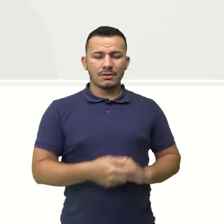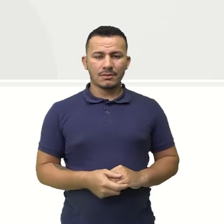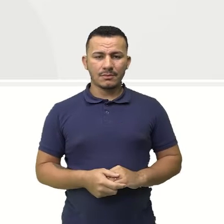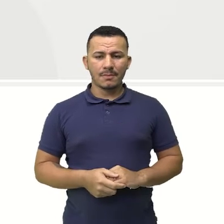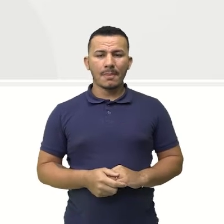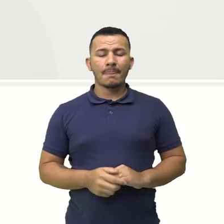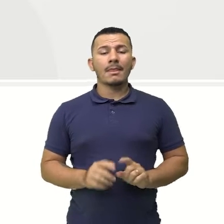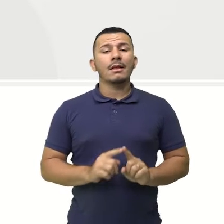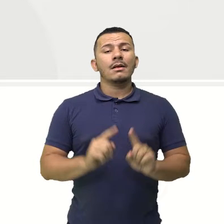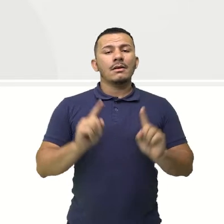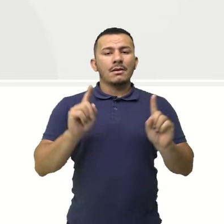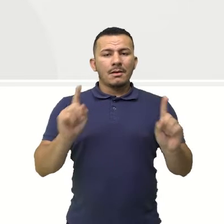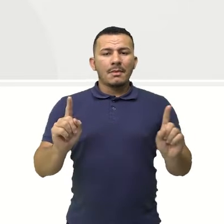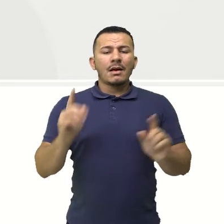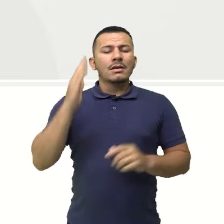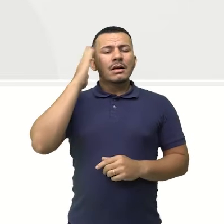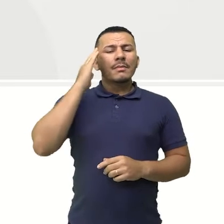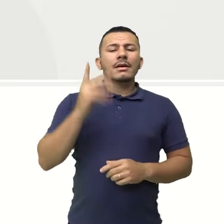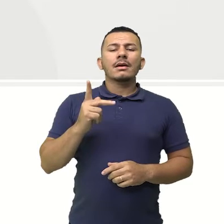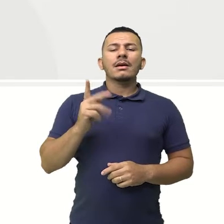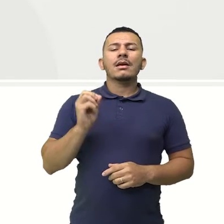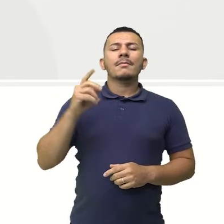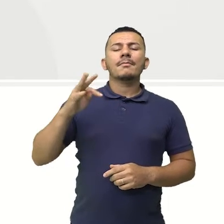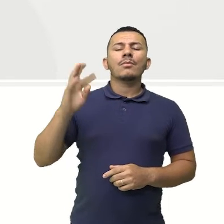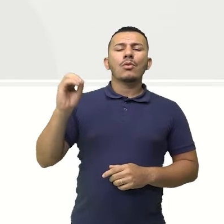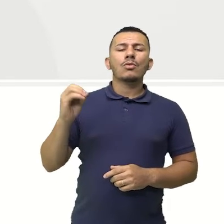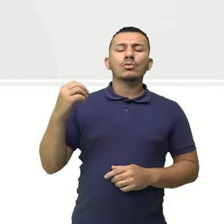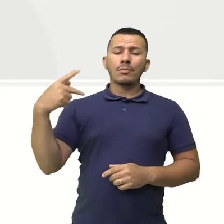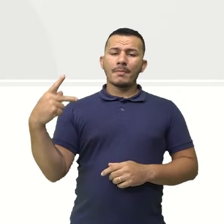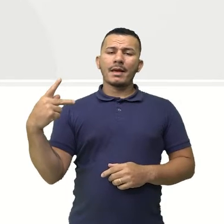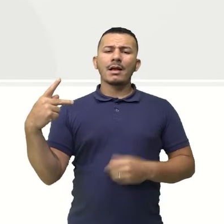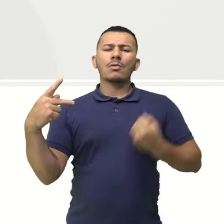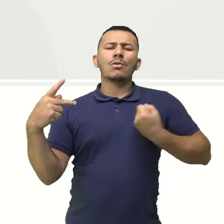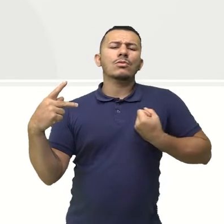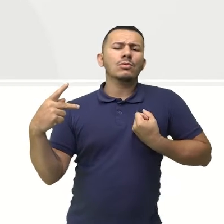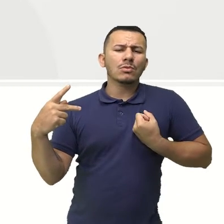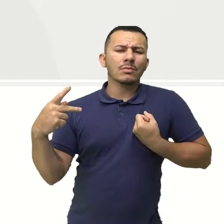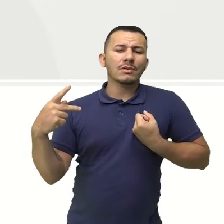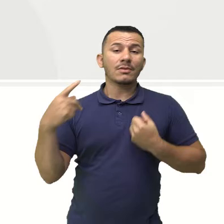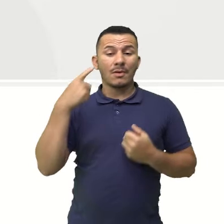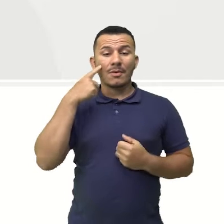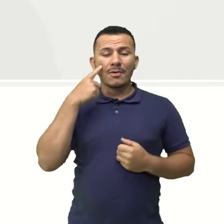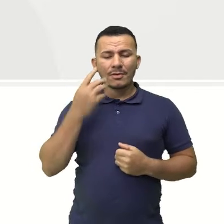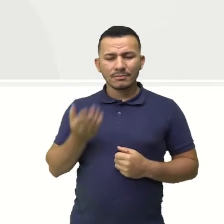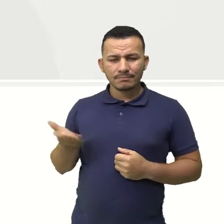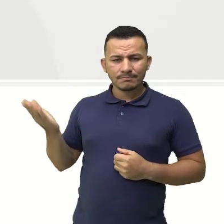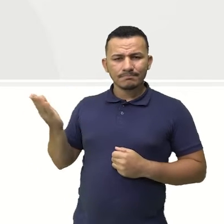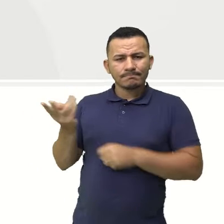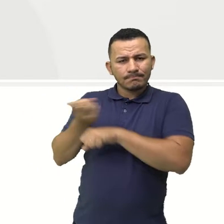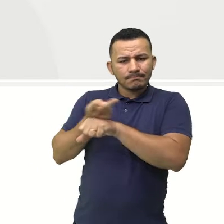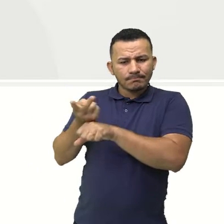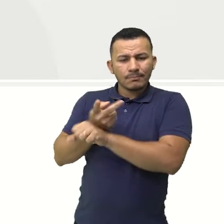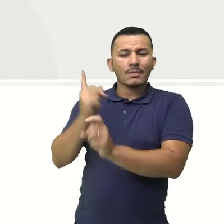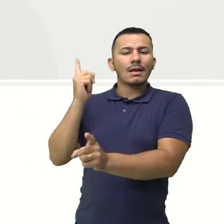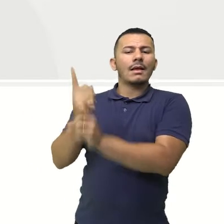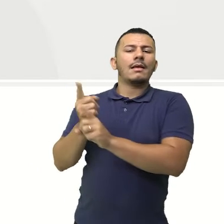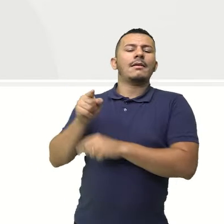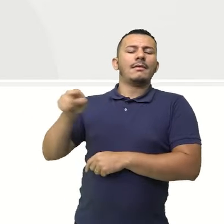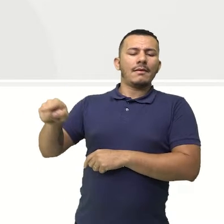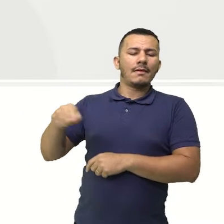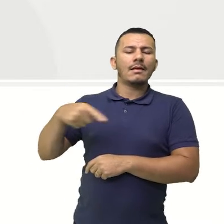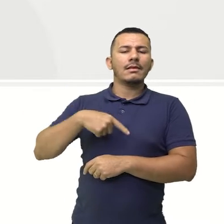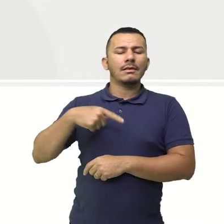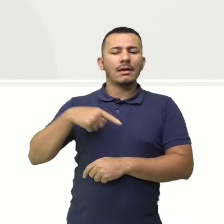se perguntando, o ponto P está sendo representado por que número? Então vamos olhar na reta aqui, ó. Está aqui o ponto P, eu